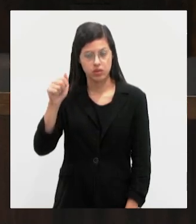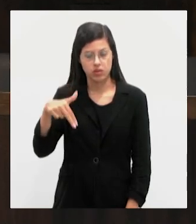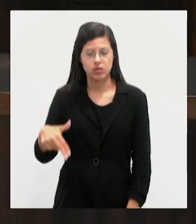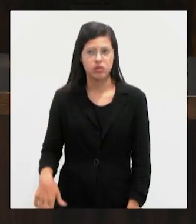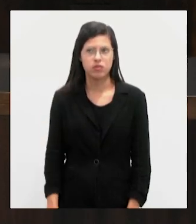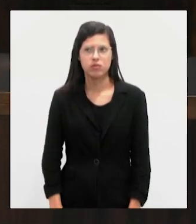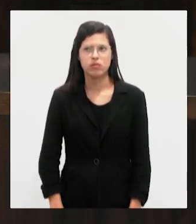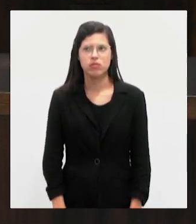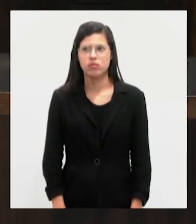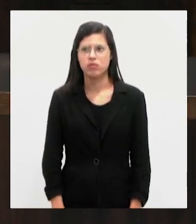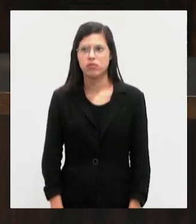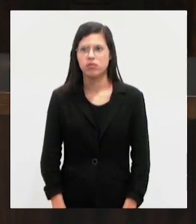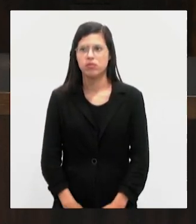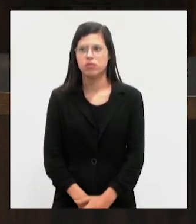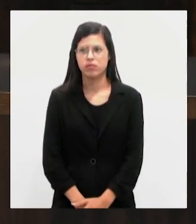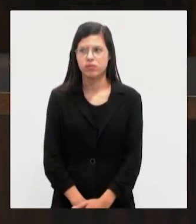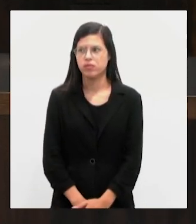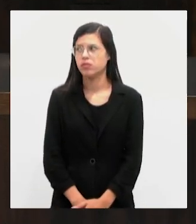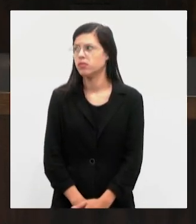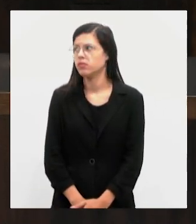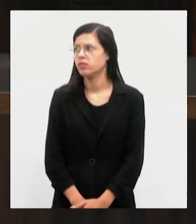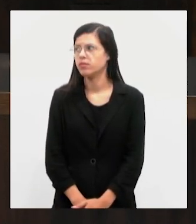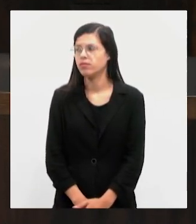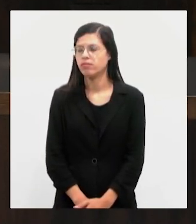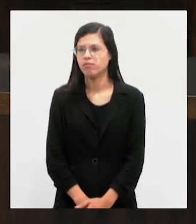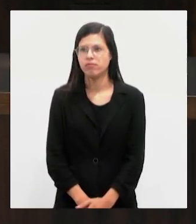Deputado Renan Jordi.